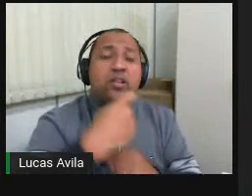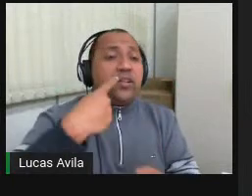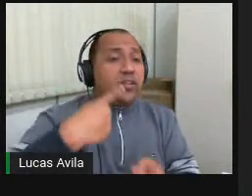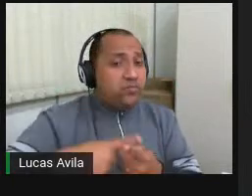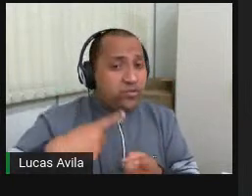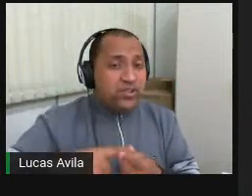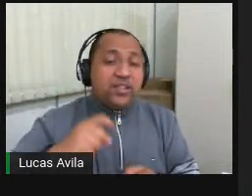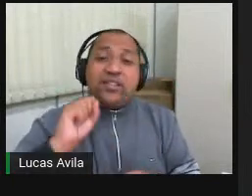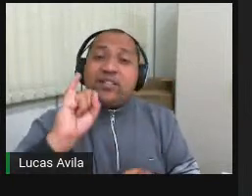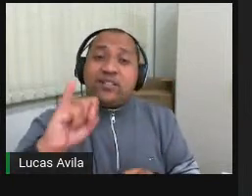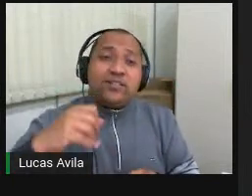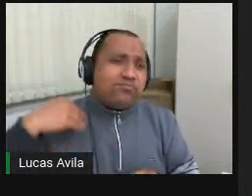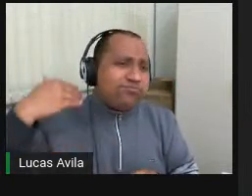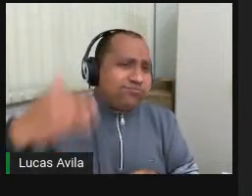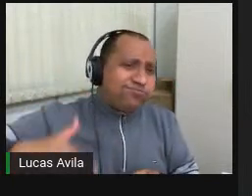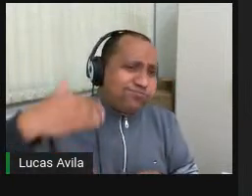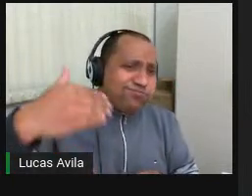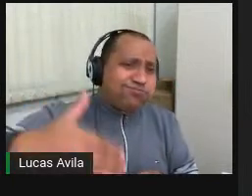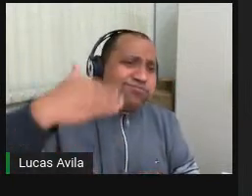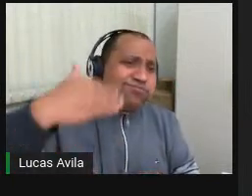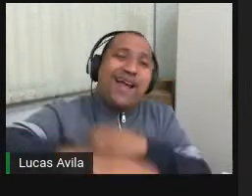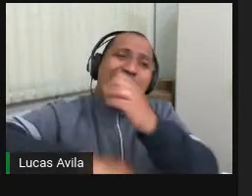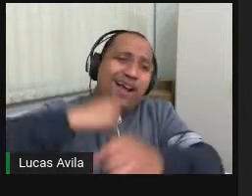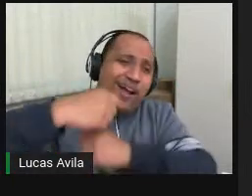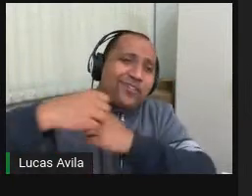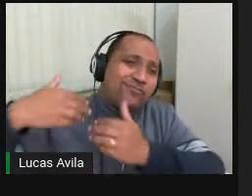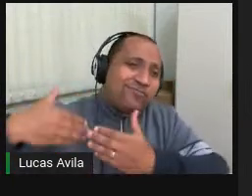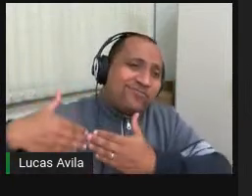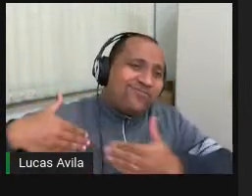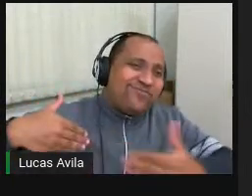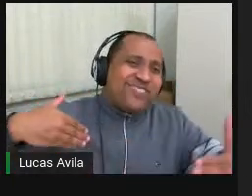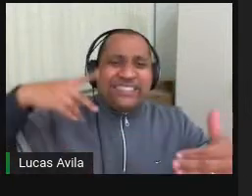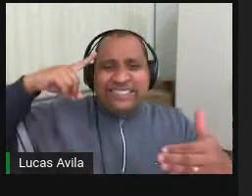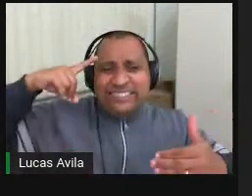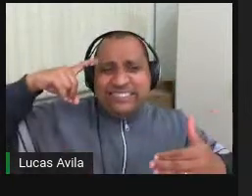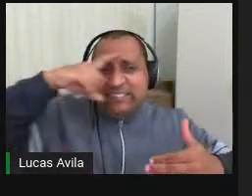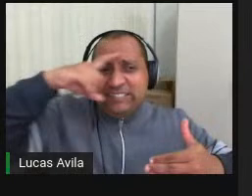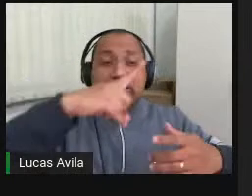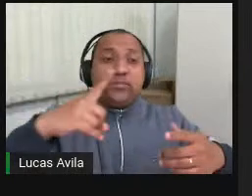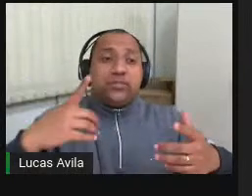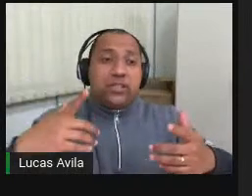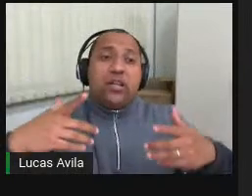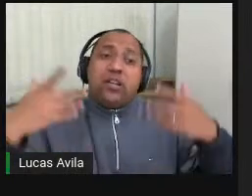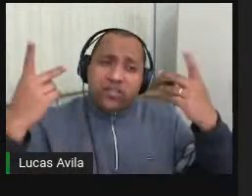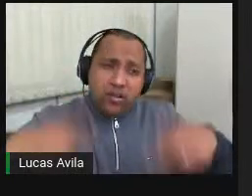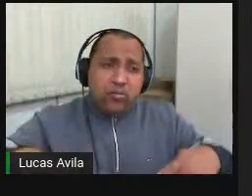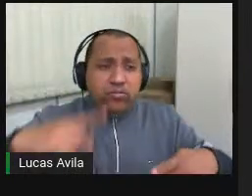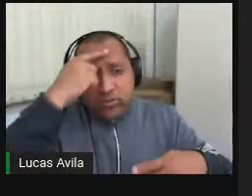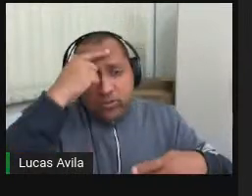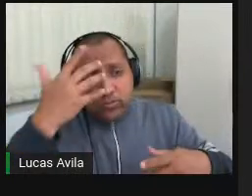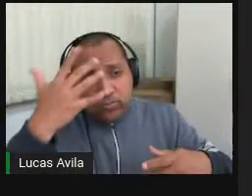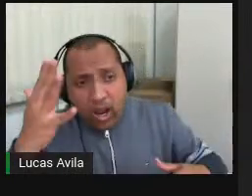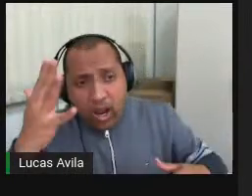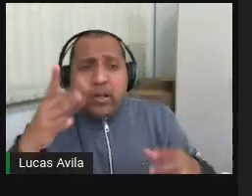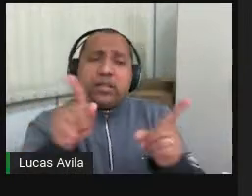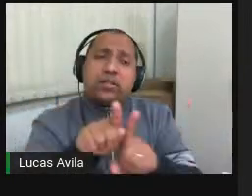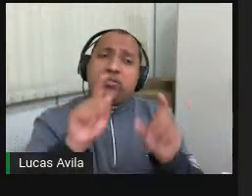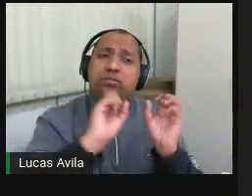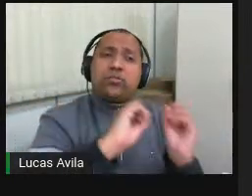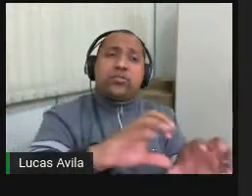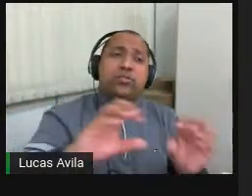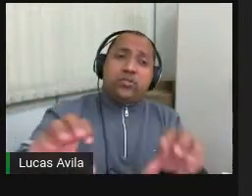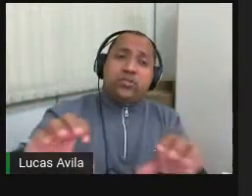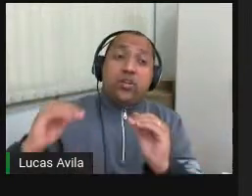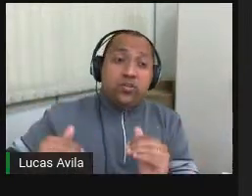os próximos anos serão de dificuldade extrema para a Unipampa, bem como para toda a educação superior em